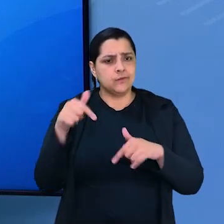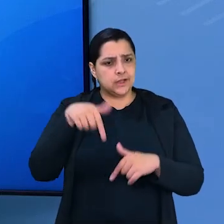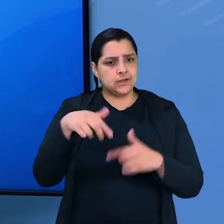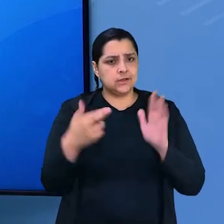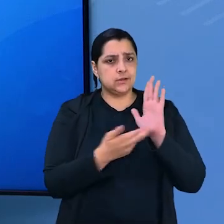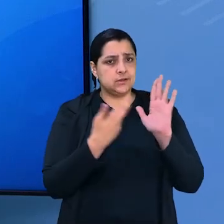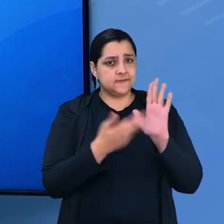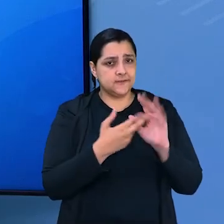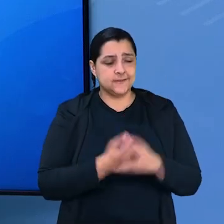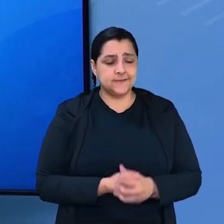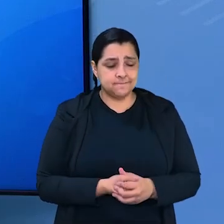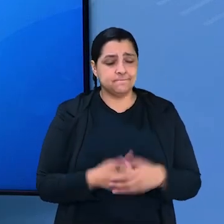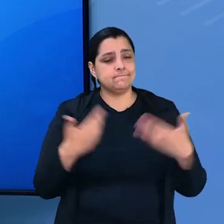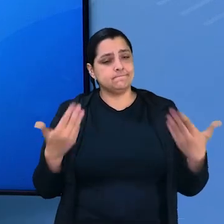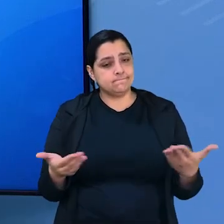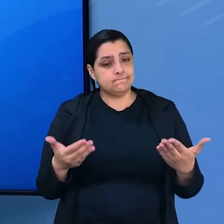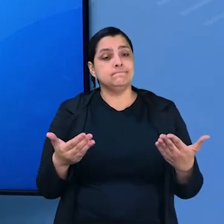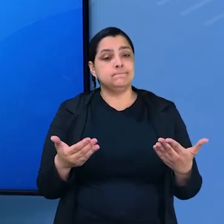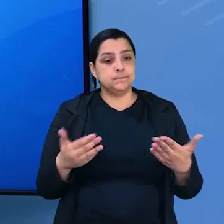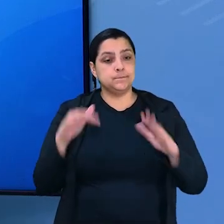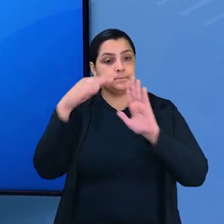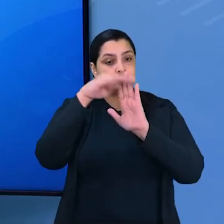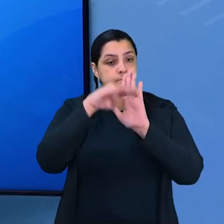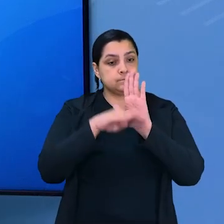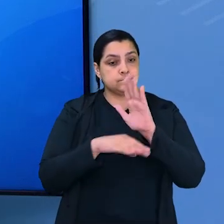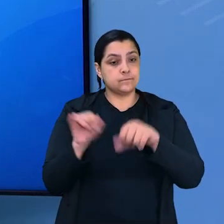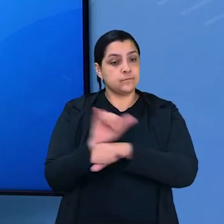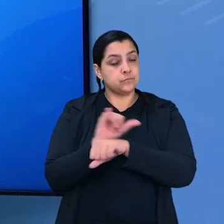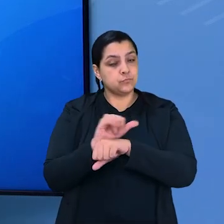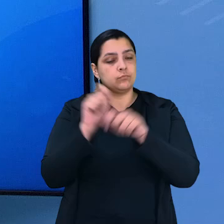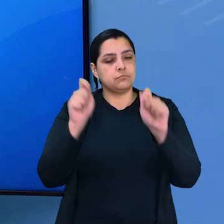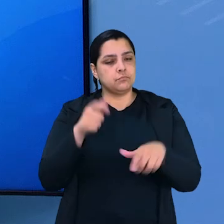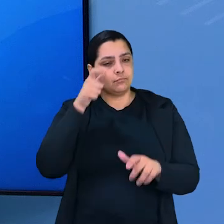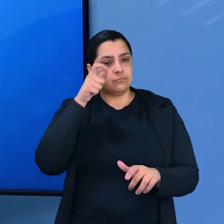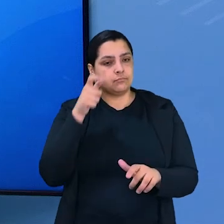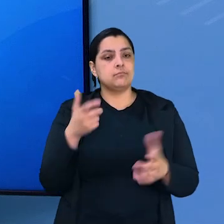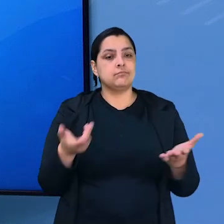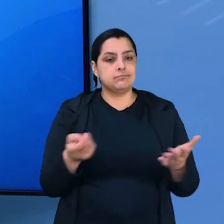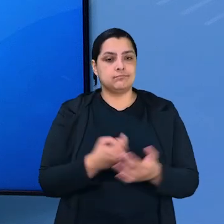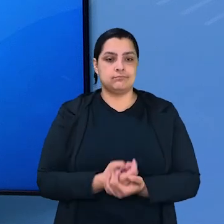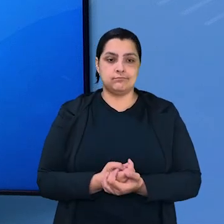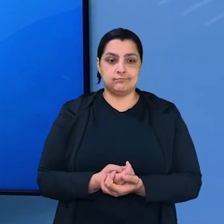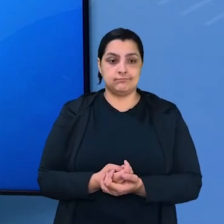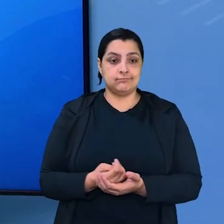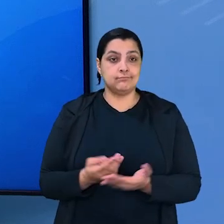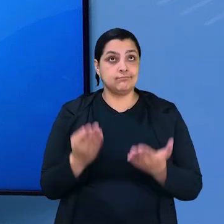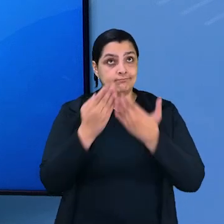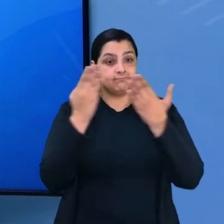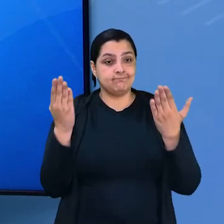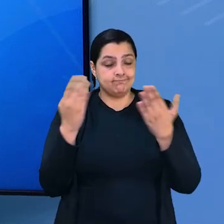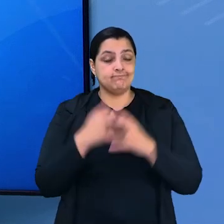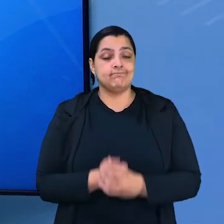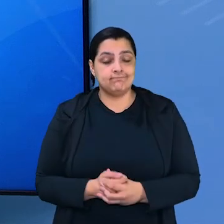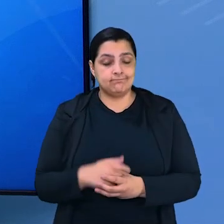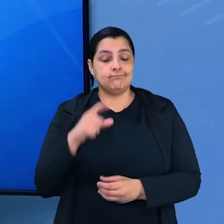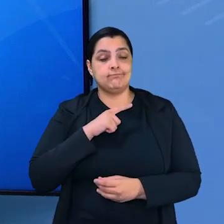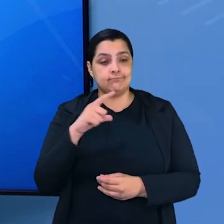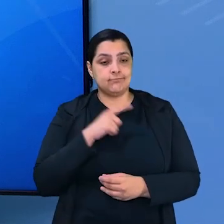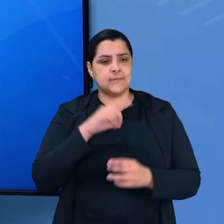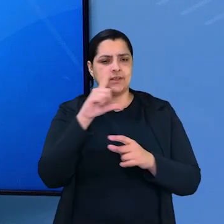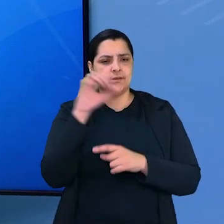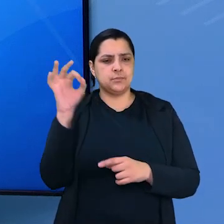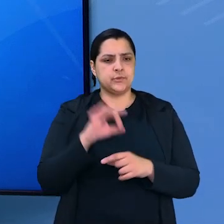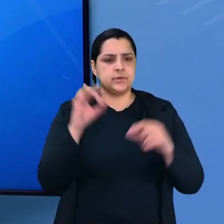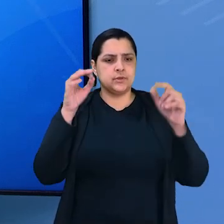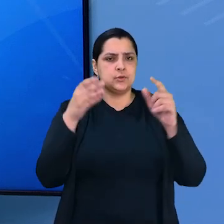notícia aqui no Revista TST? Então acesse a nossa playlist no canal do TST no YouTube. No endereço que aparece aqui na tela, você